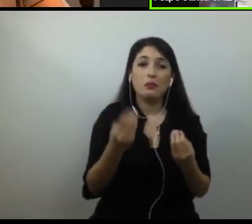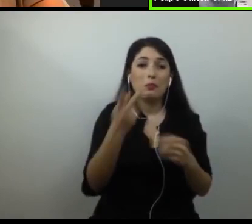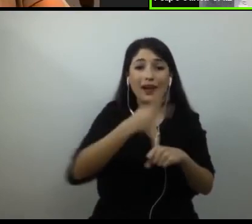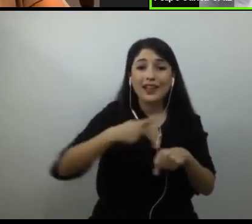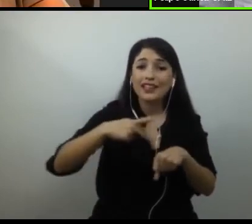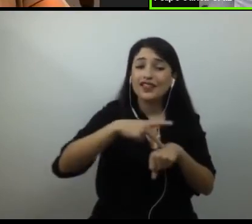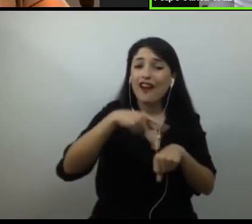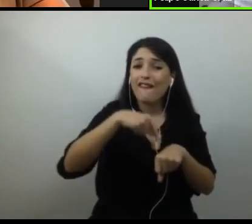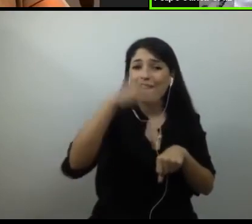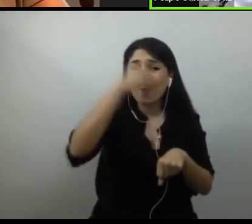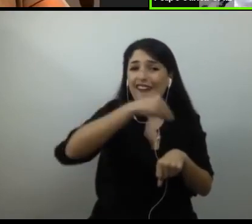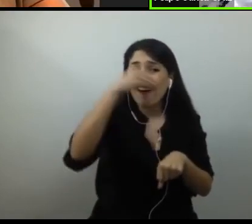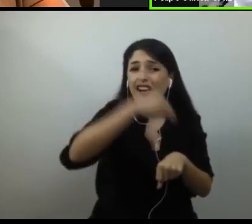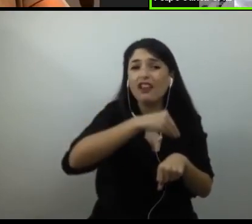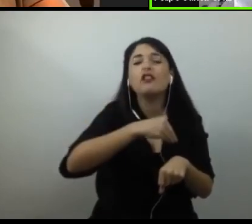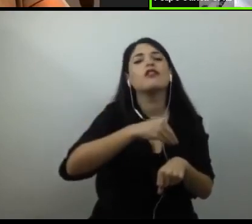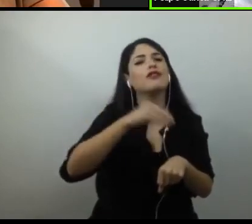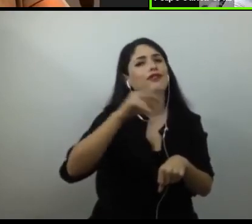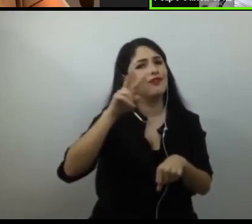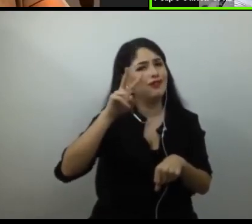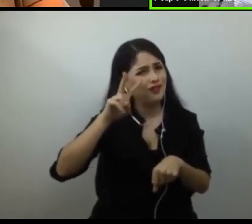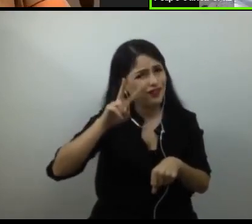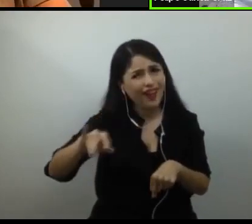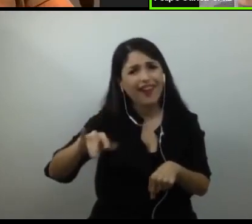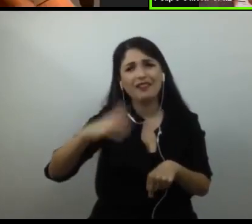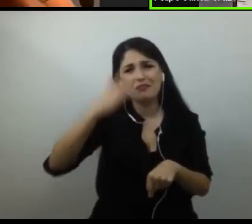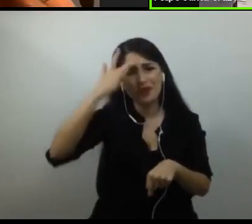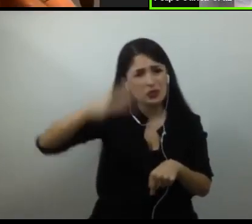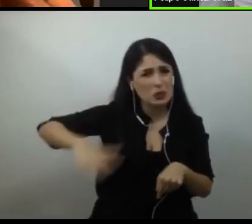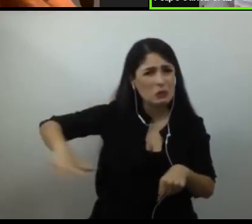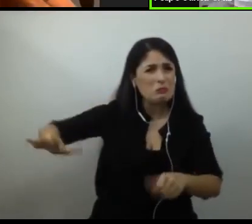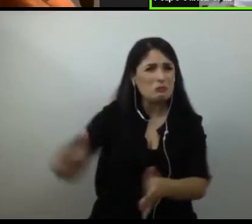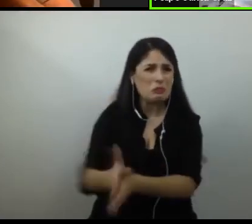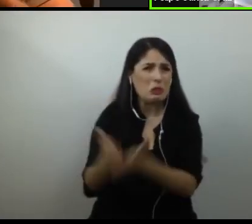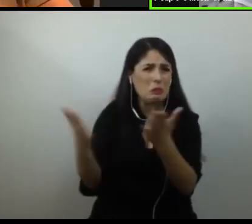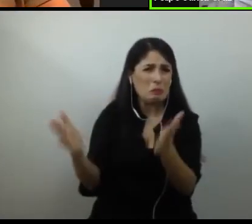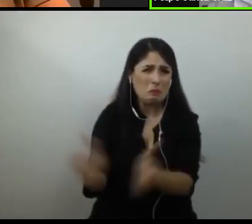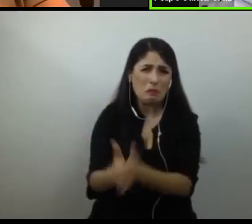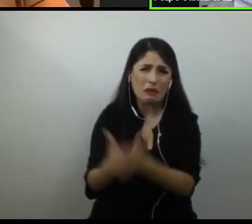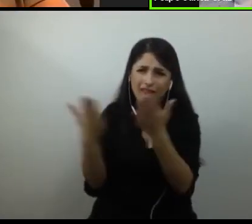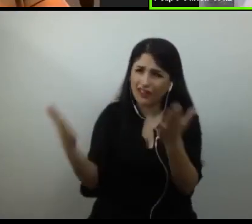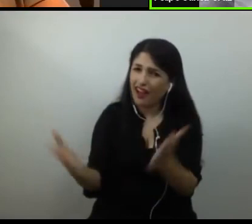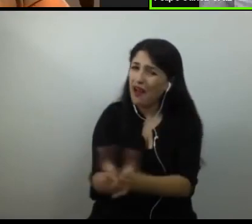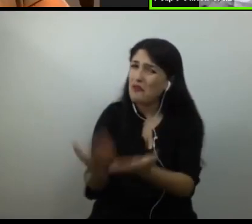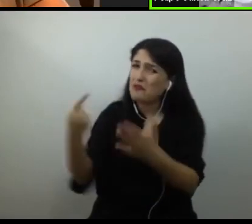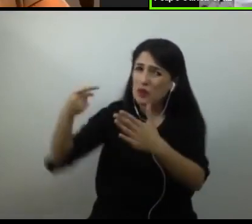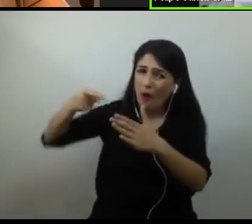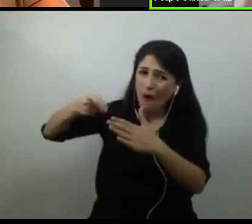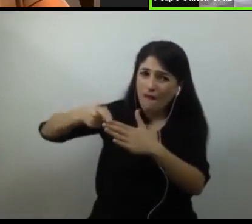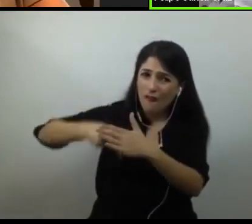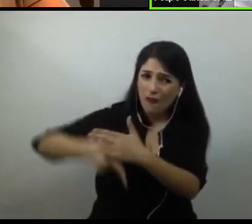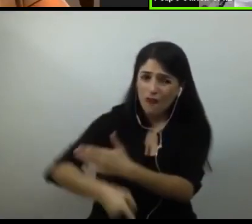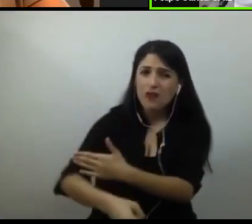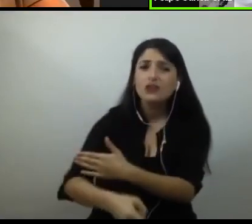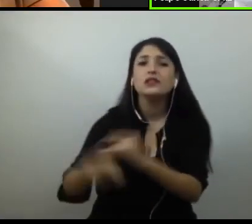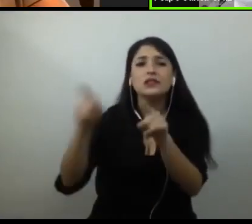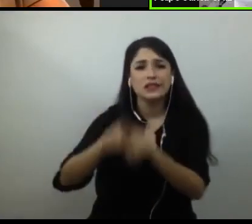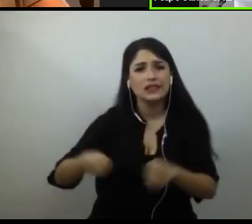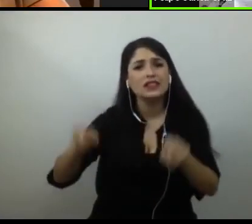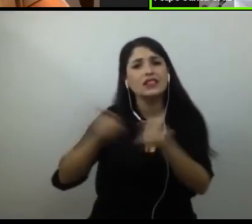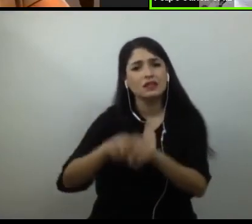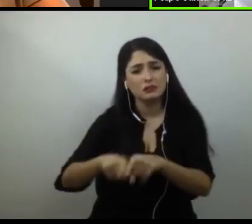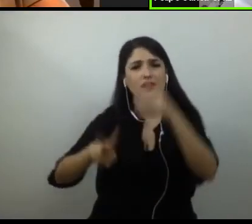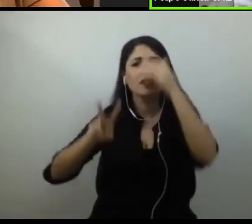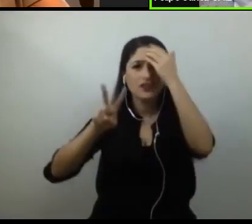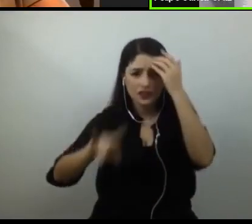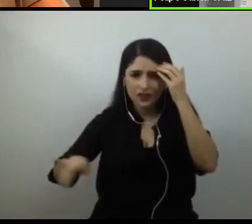É óbvio que vai criar um caldo de miséria, de frustração, que vai possibilitar qualquer tipo de